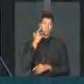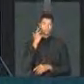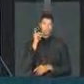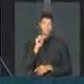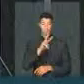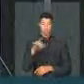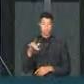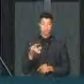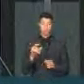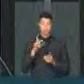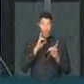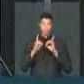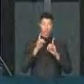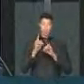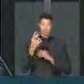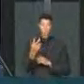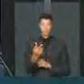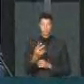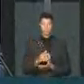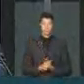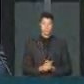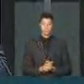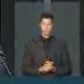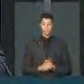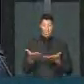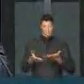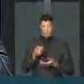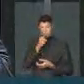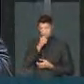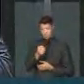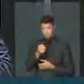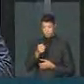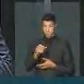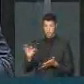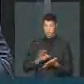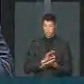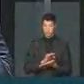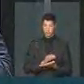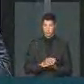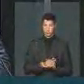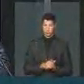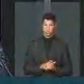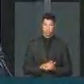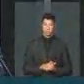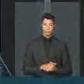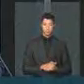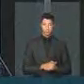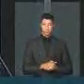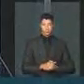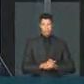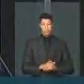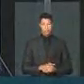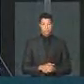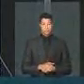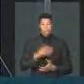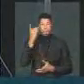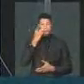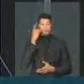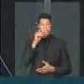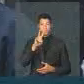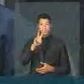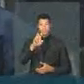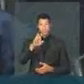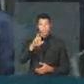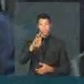Ceará que vão discutir as duas refinarias. Concedo a parte à vossa excelência. Deputado Weberton Rochas,